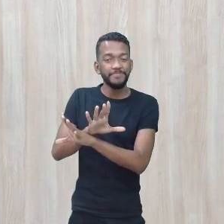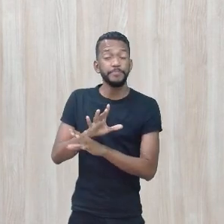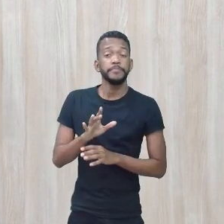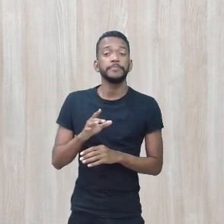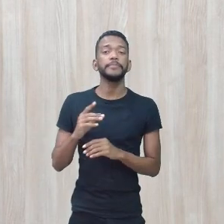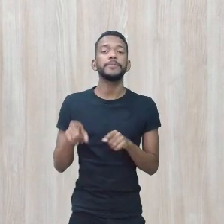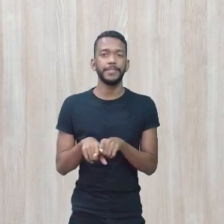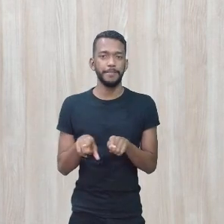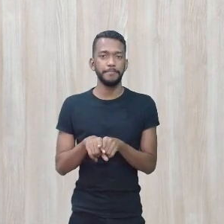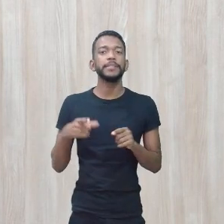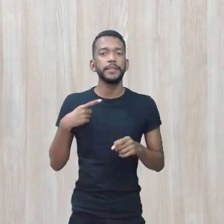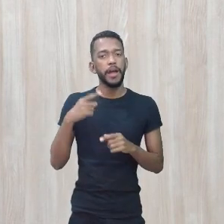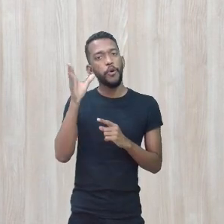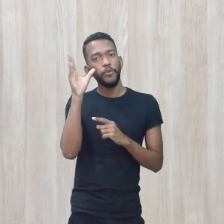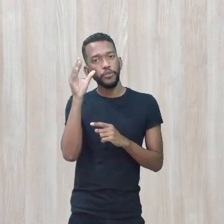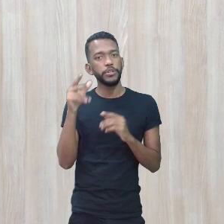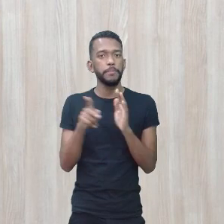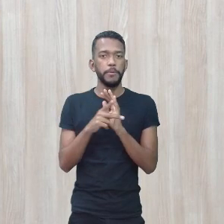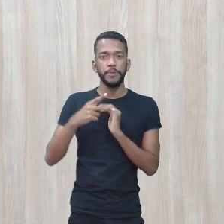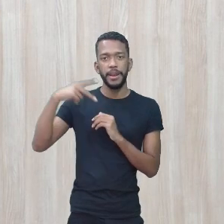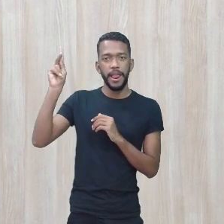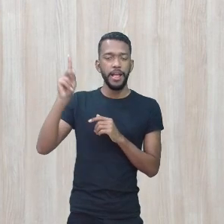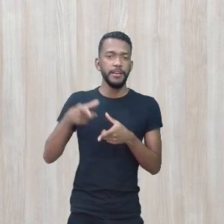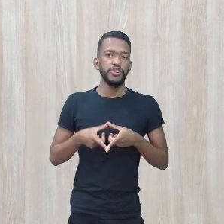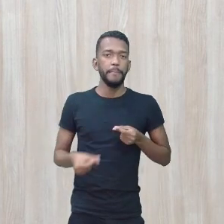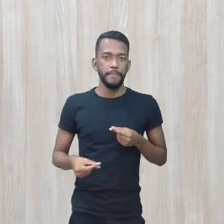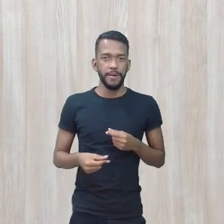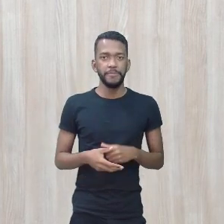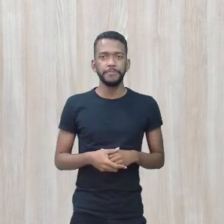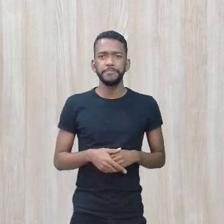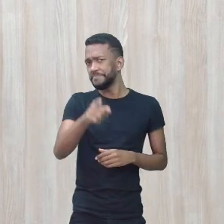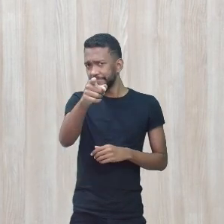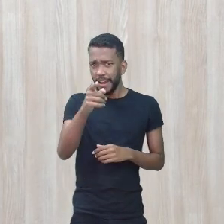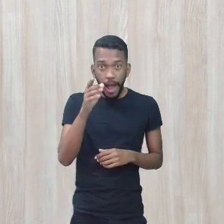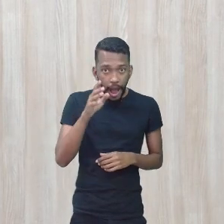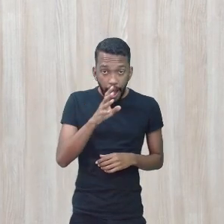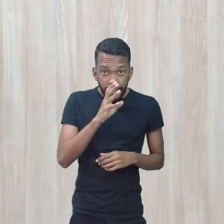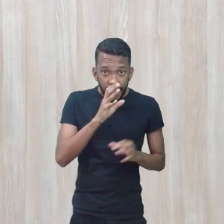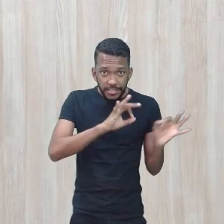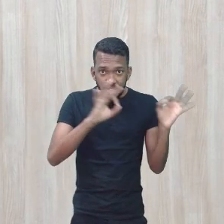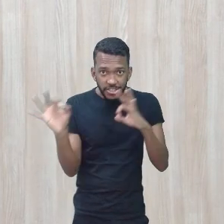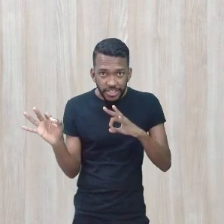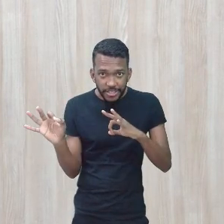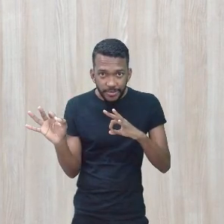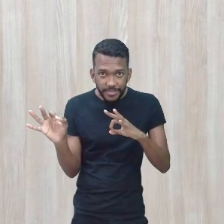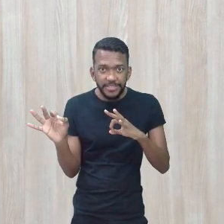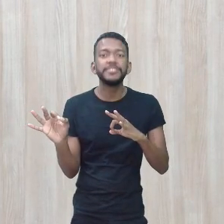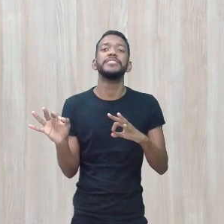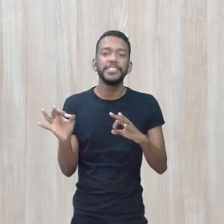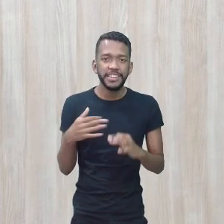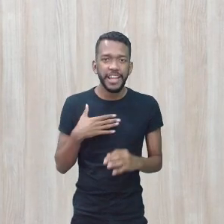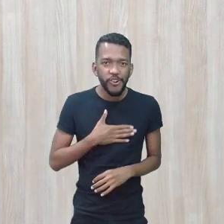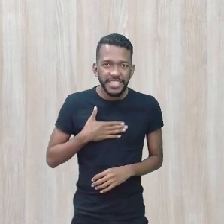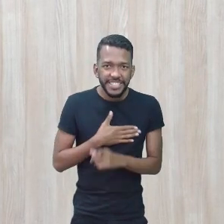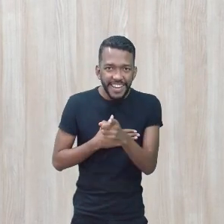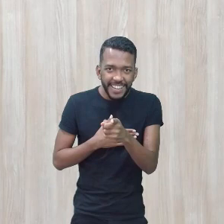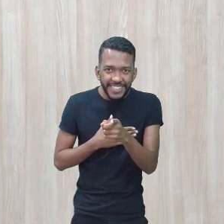estão ocorrendo em Tóquio, no Japão. E tu tá assistindo as Olimpíadas, Benção? Tá